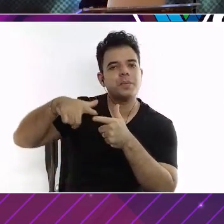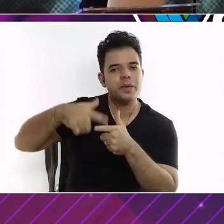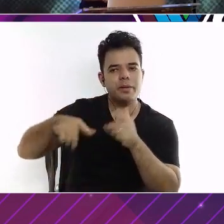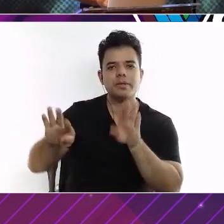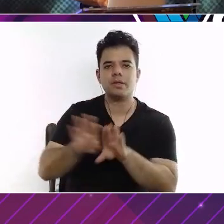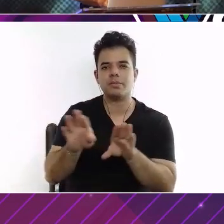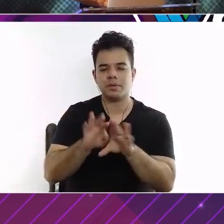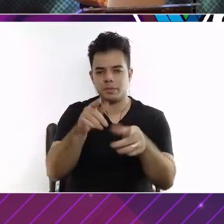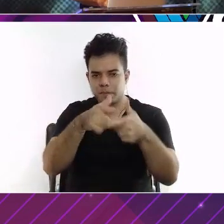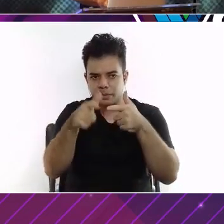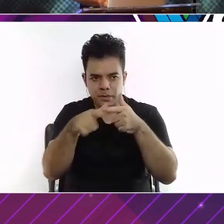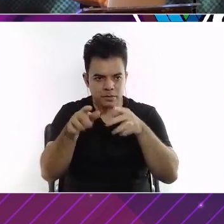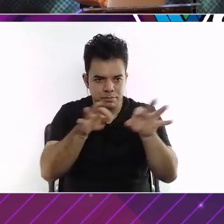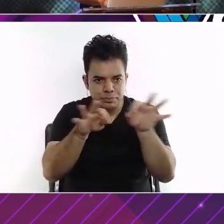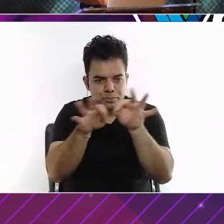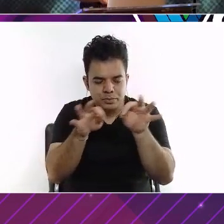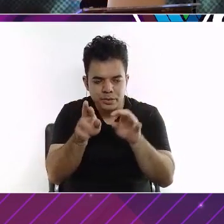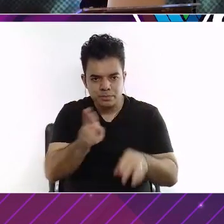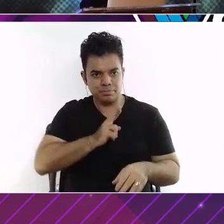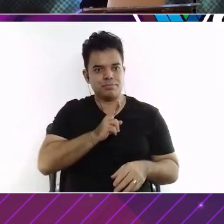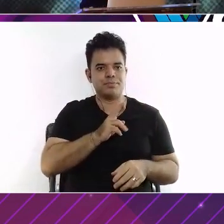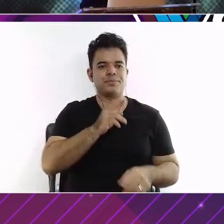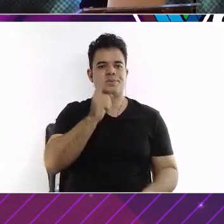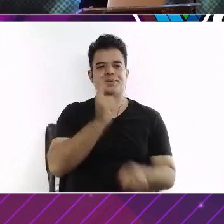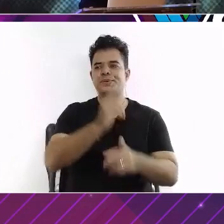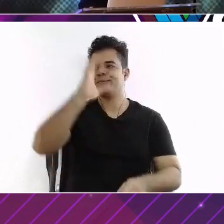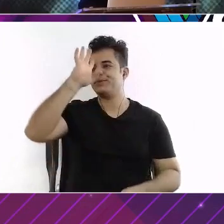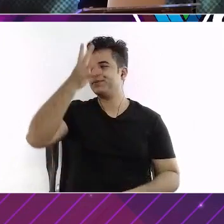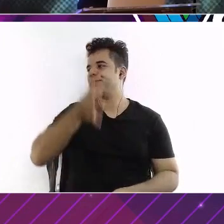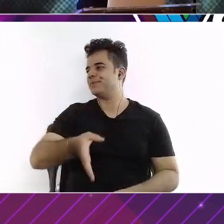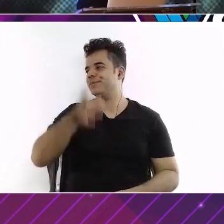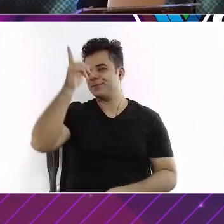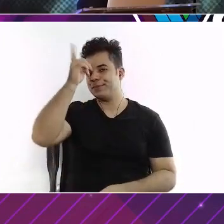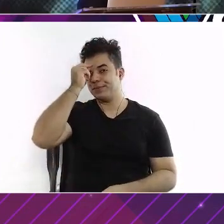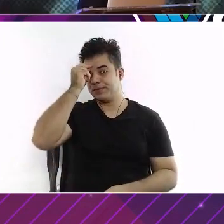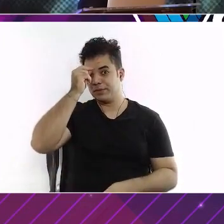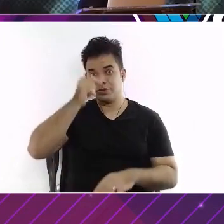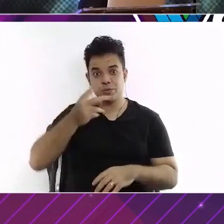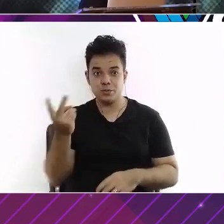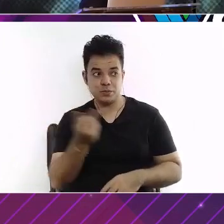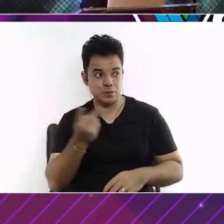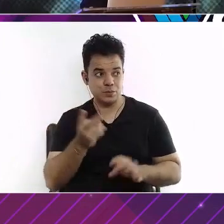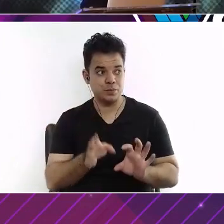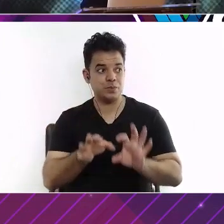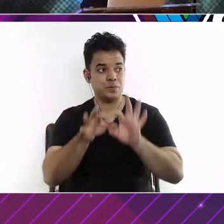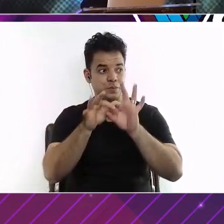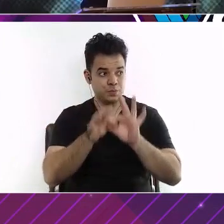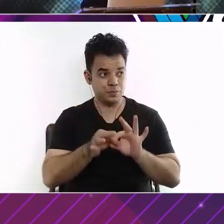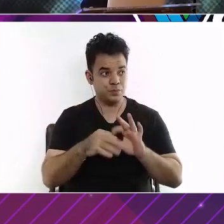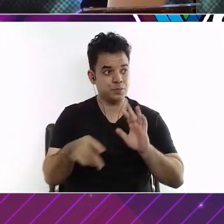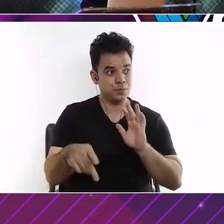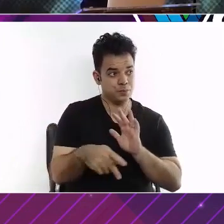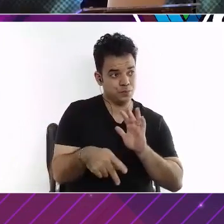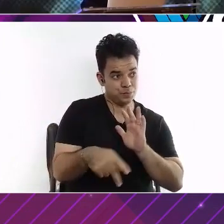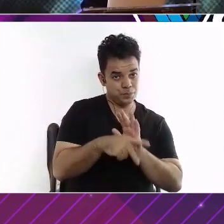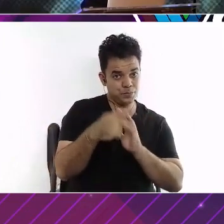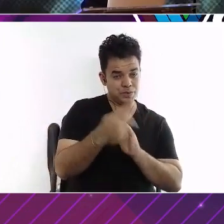ser transformadas em soluções. Esse conjunto de fatores